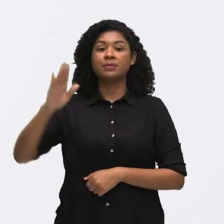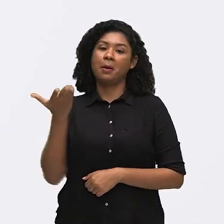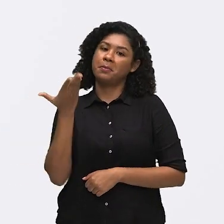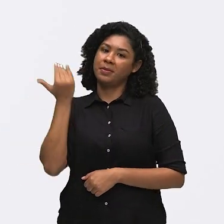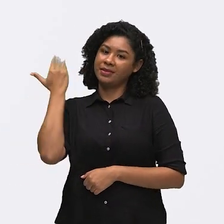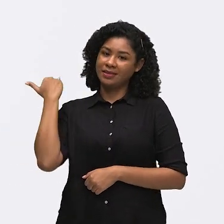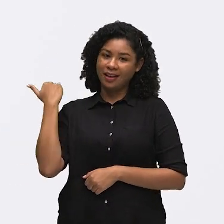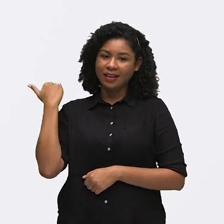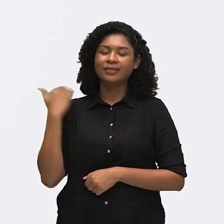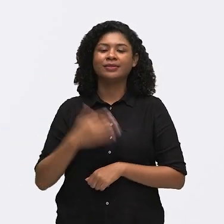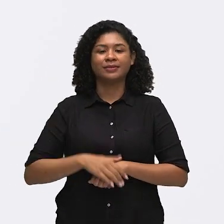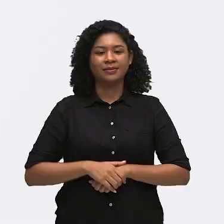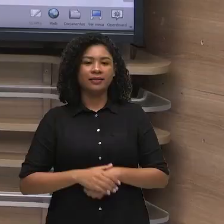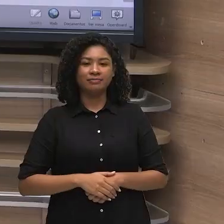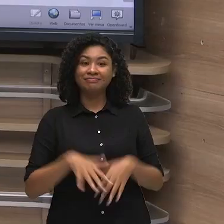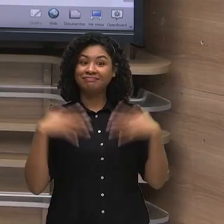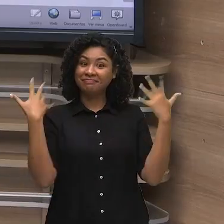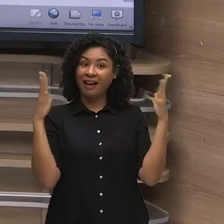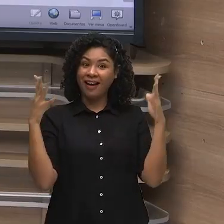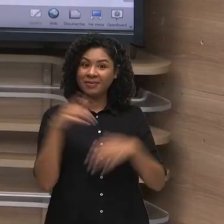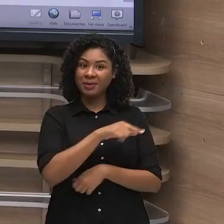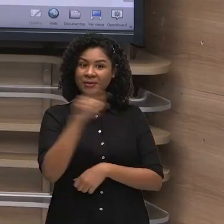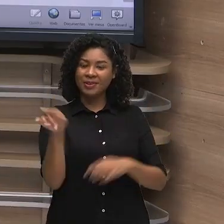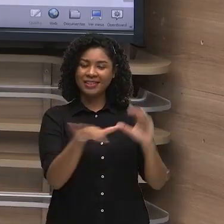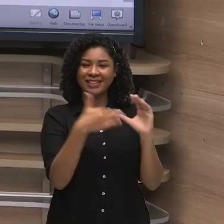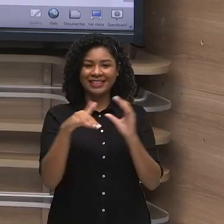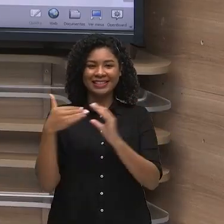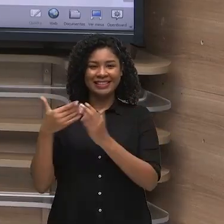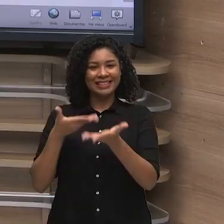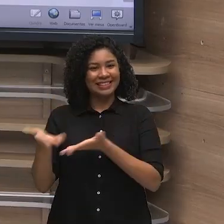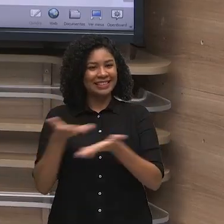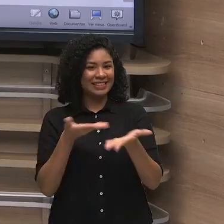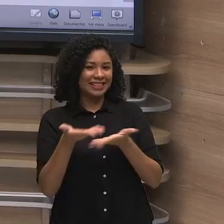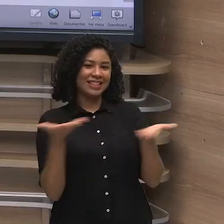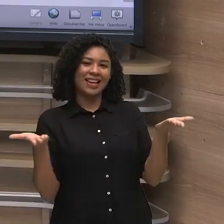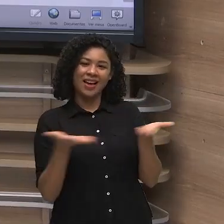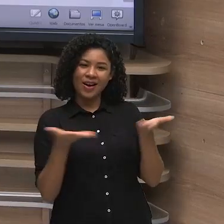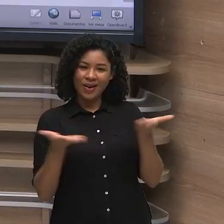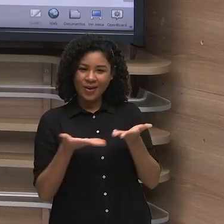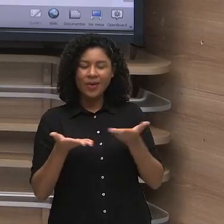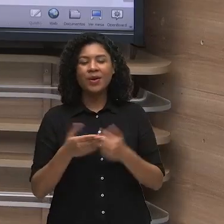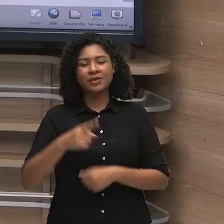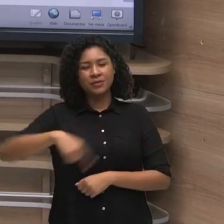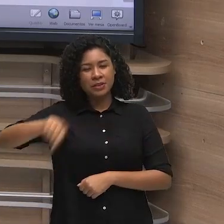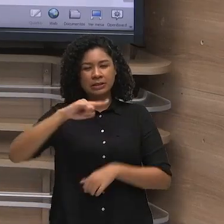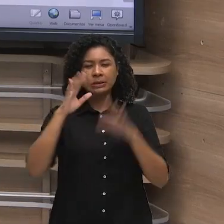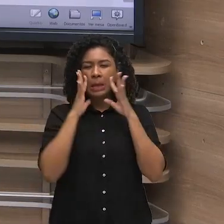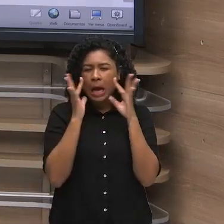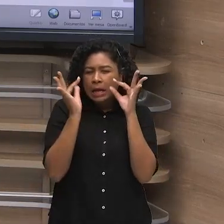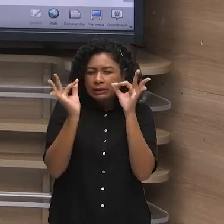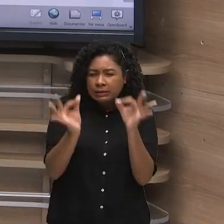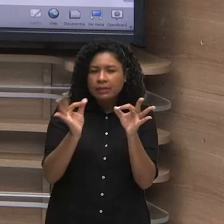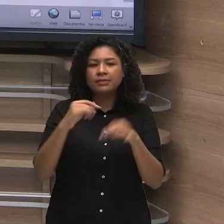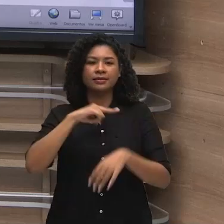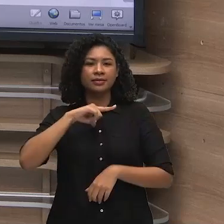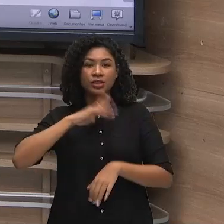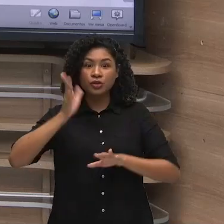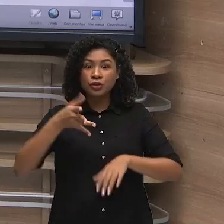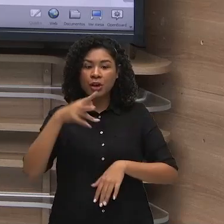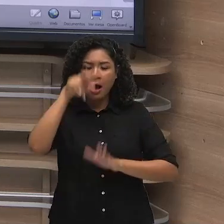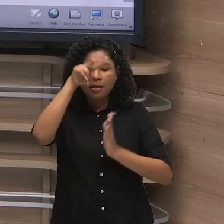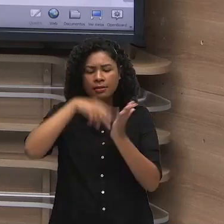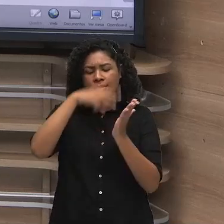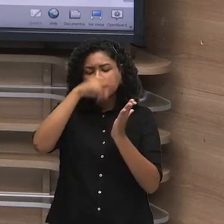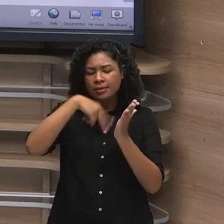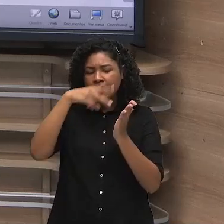outras, tá bom? Quem participou conosco estava com o olho bem treinado, a leitura